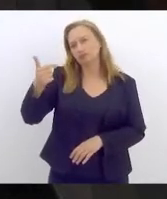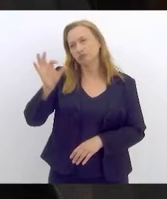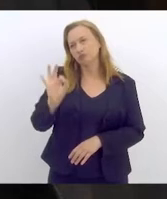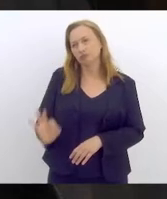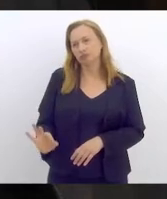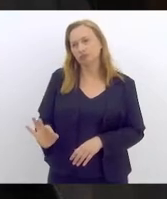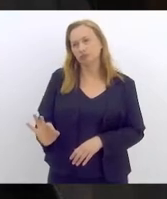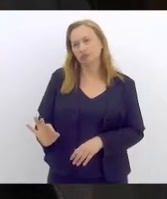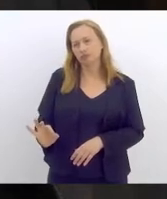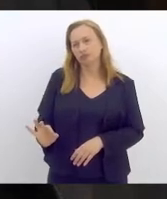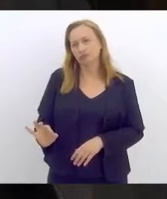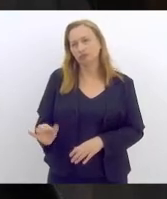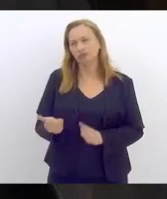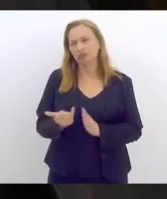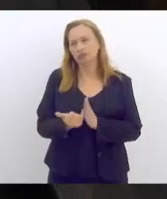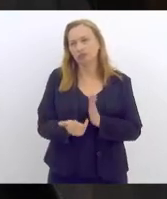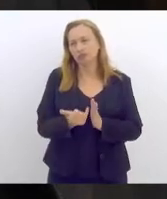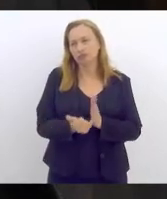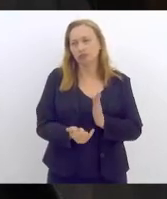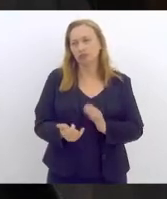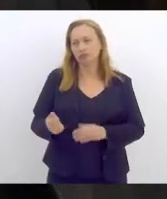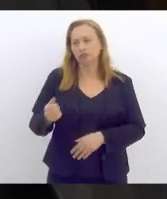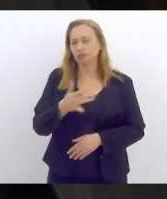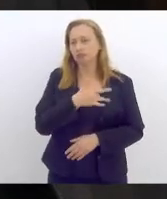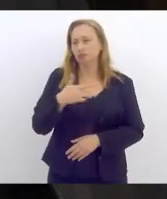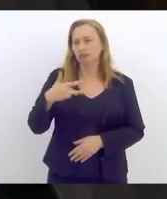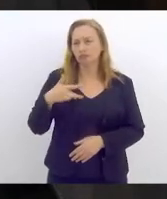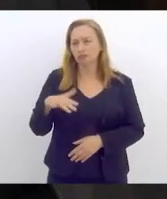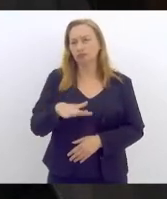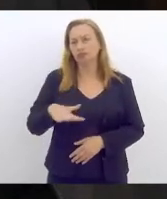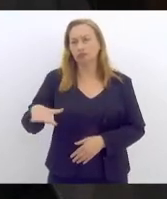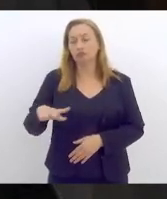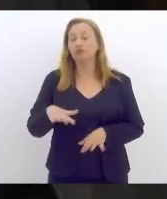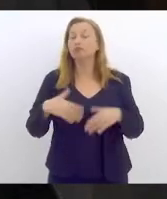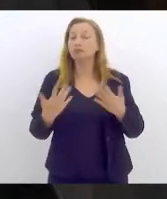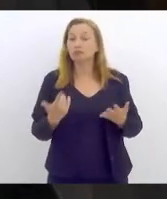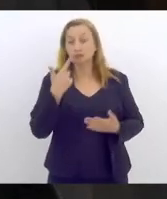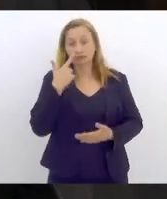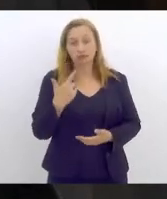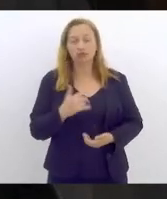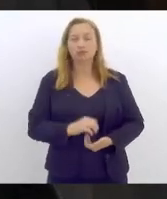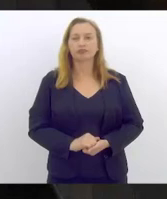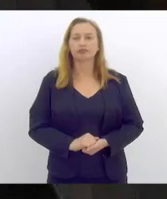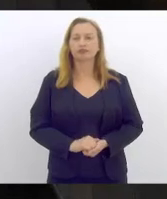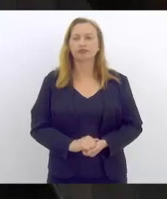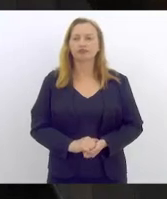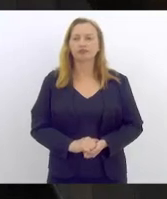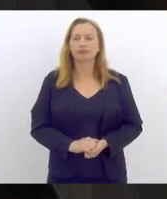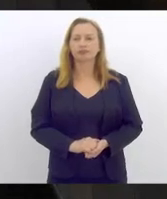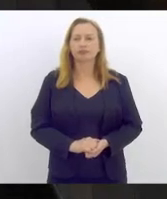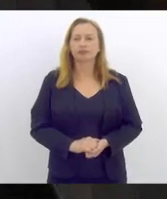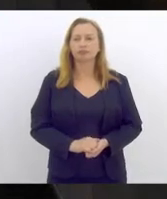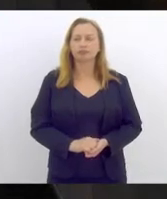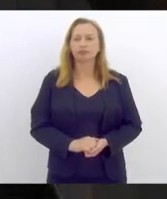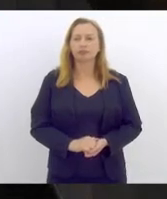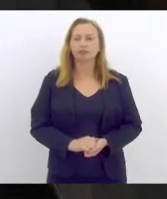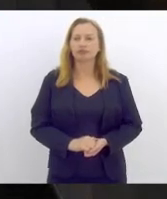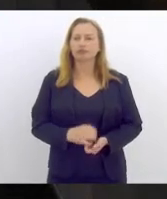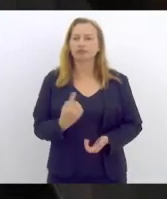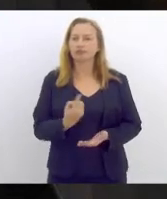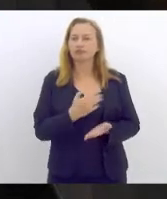dos impostos na saúde então vejam só nós estamos tirando